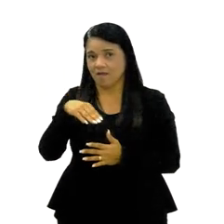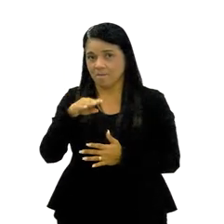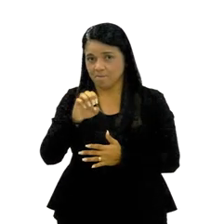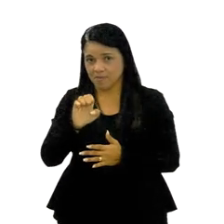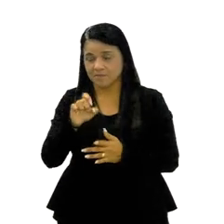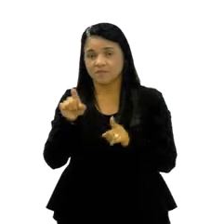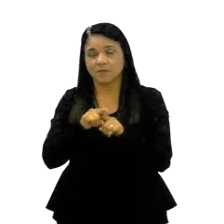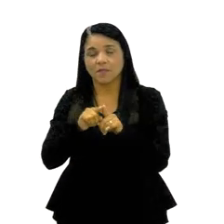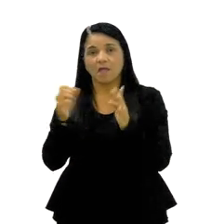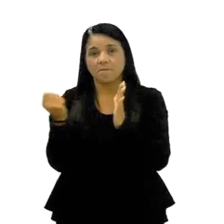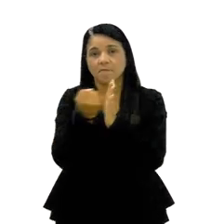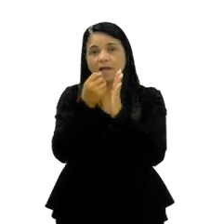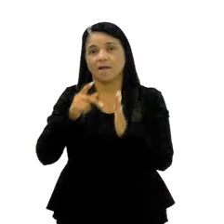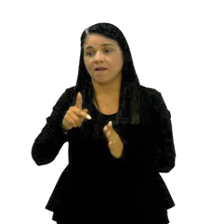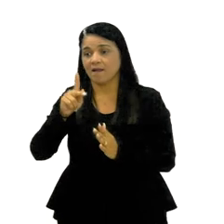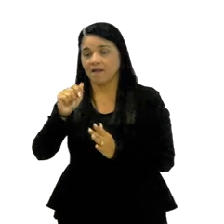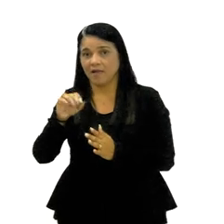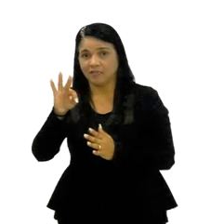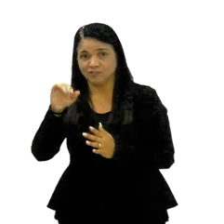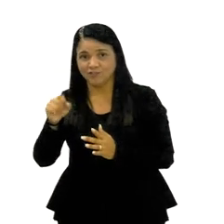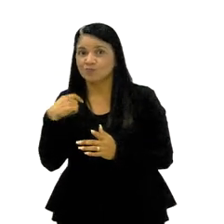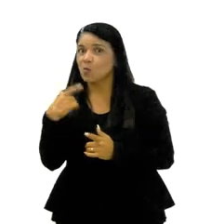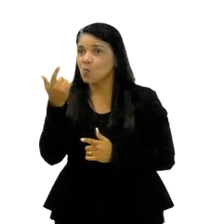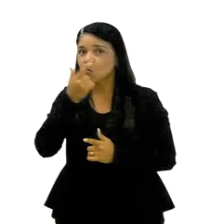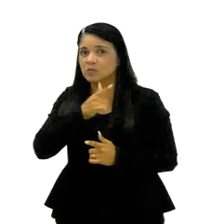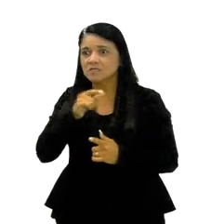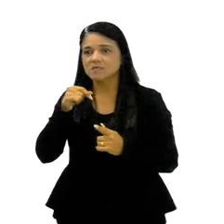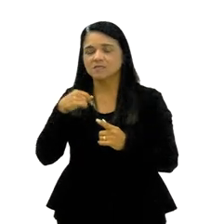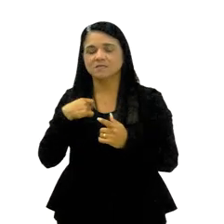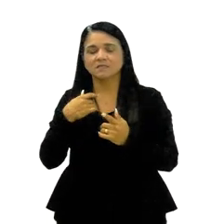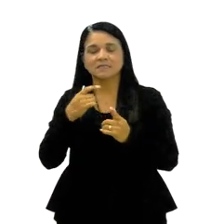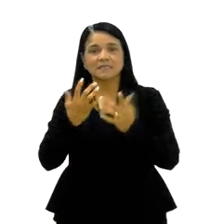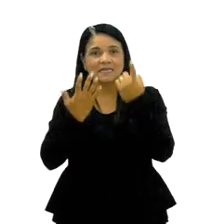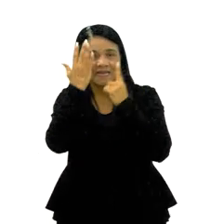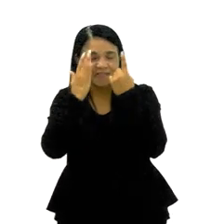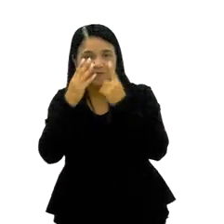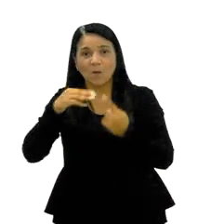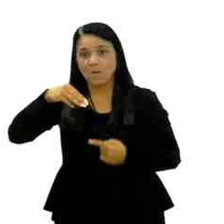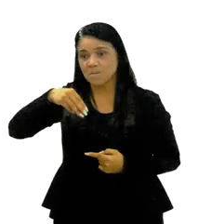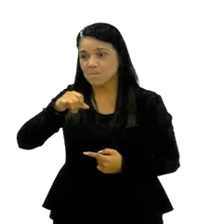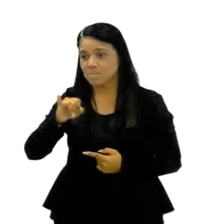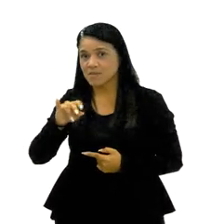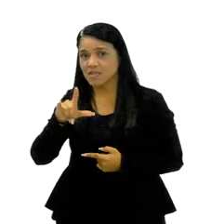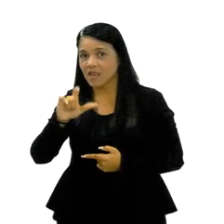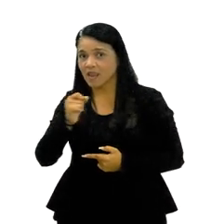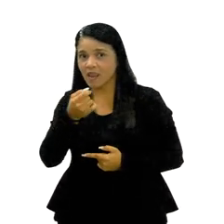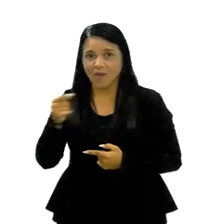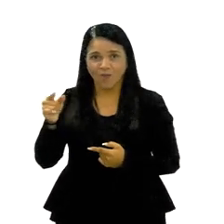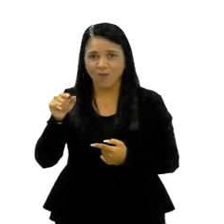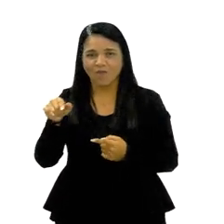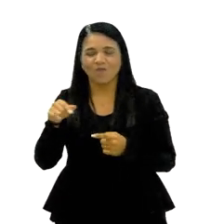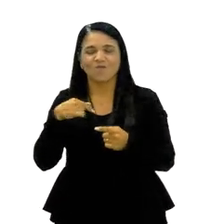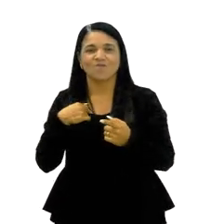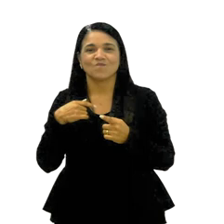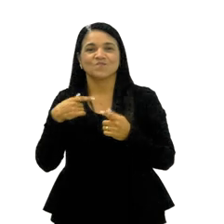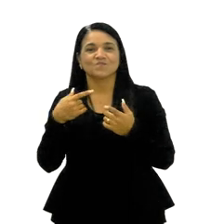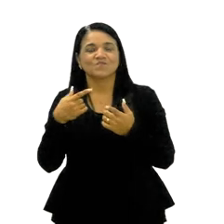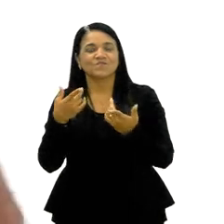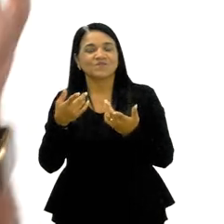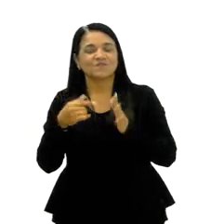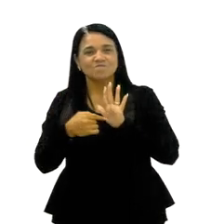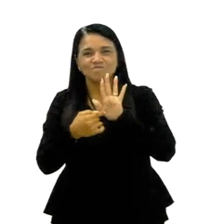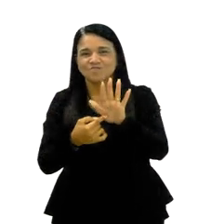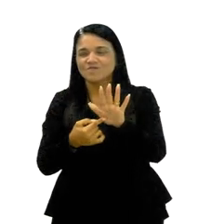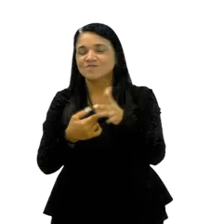A dona da marca, Kátia, falou: Leandro, consegui trazer carnaval para Milão. Ok, fizemos o carnaval de Milão, fizemos